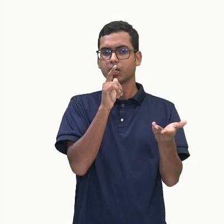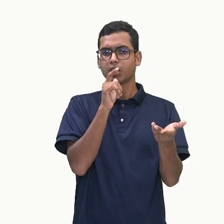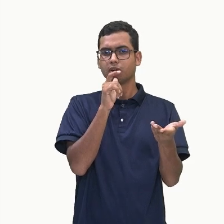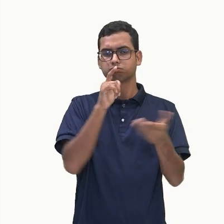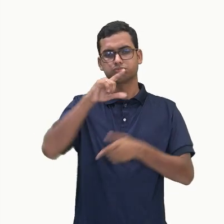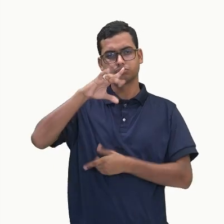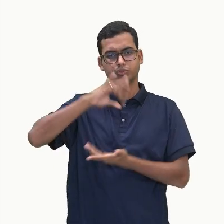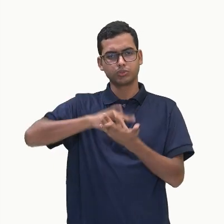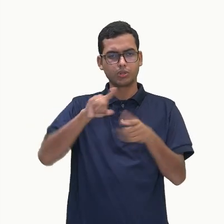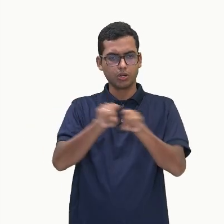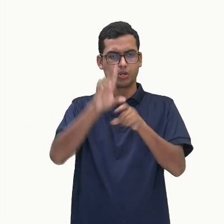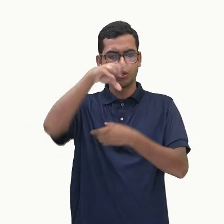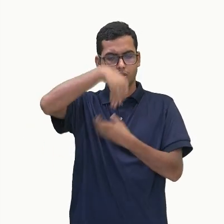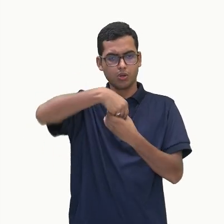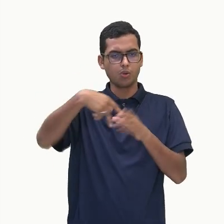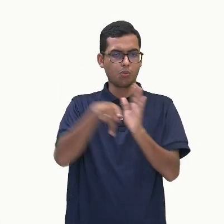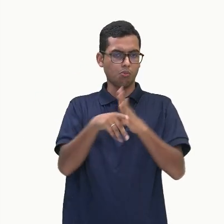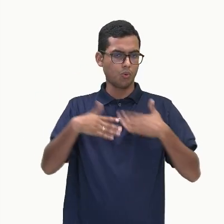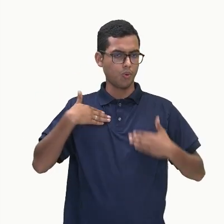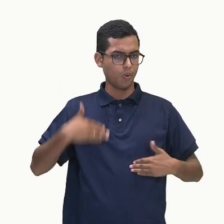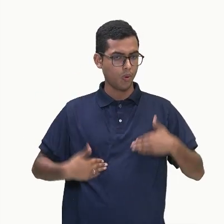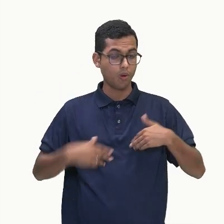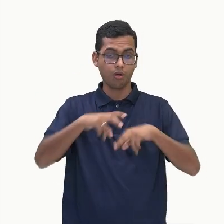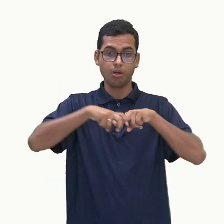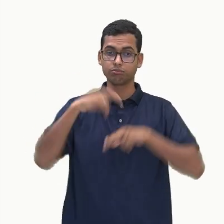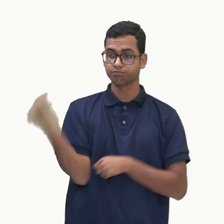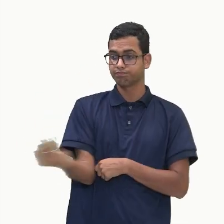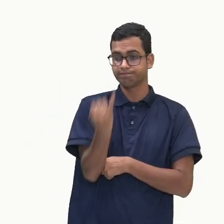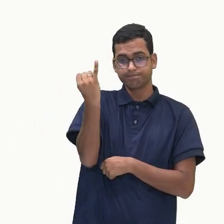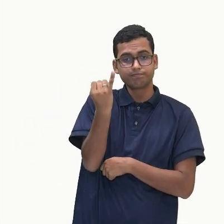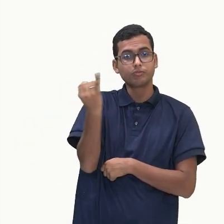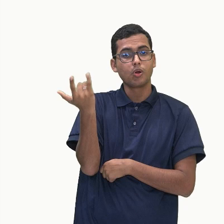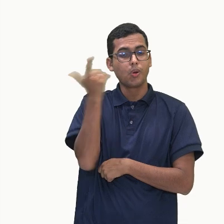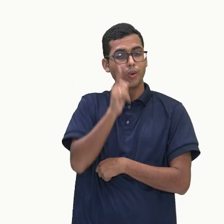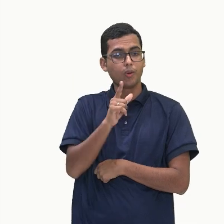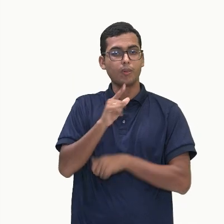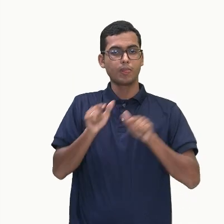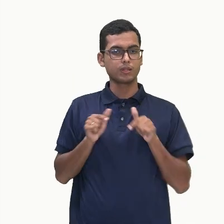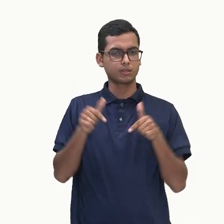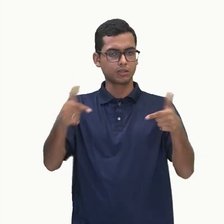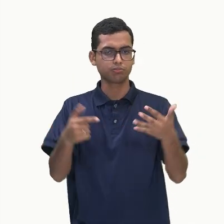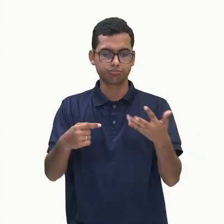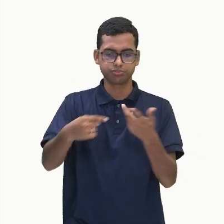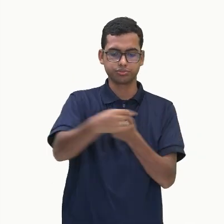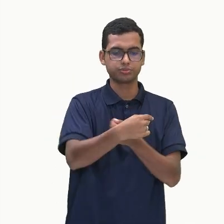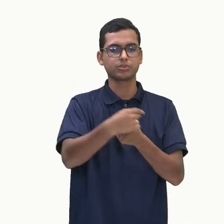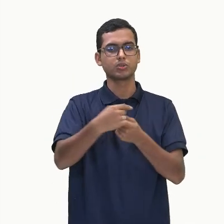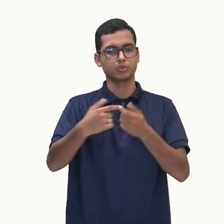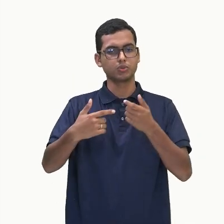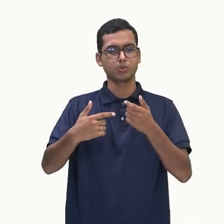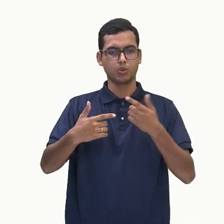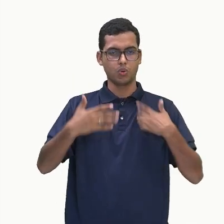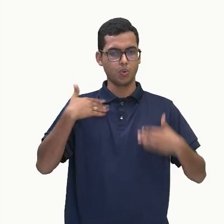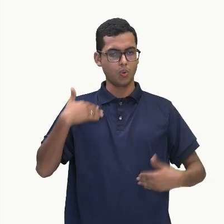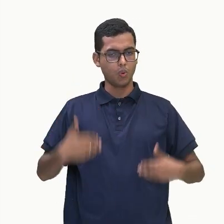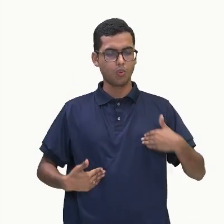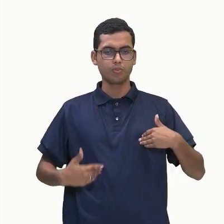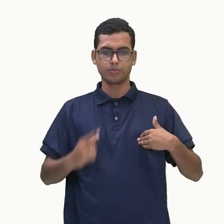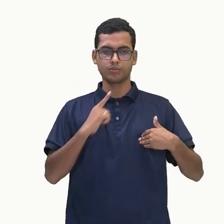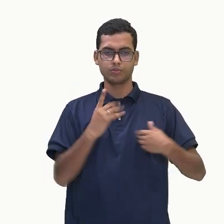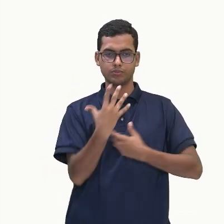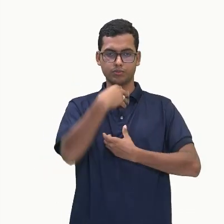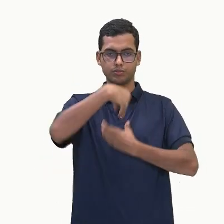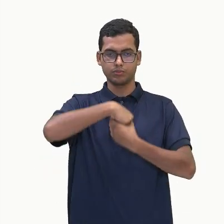hídrico, porque a água vai ser muito importante para a realização das várias funções, né? Várias